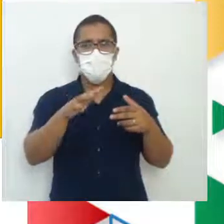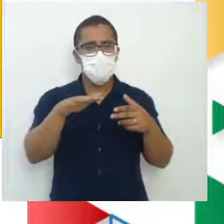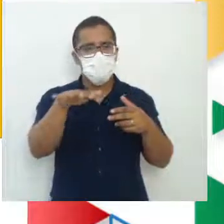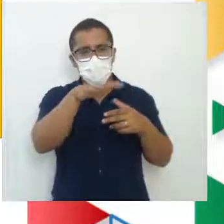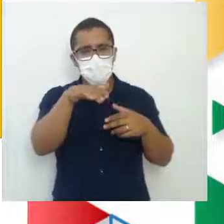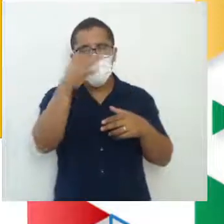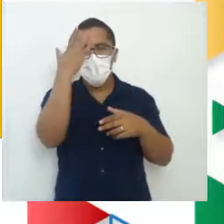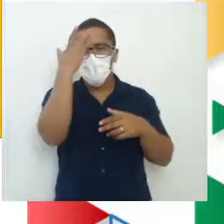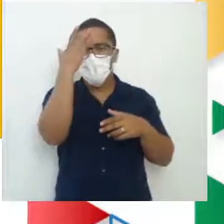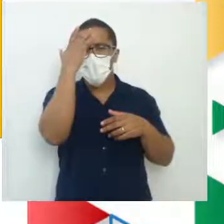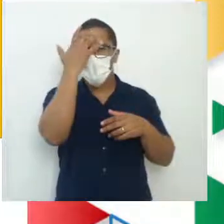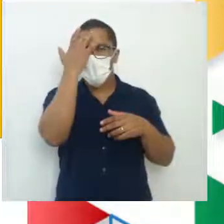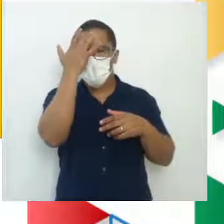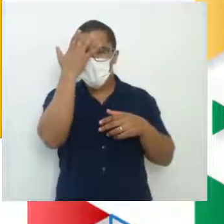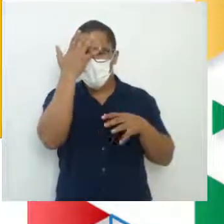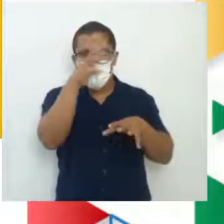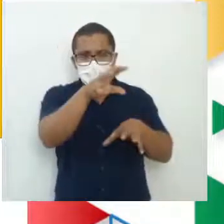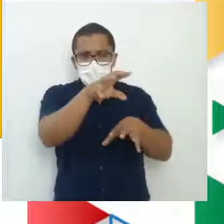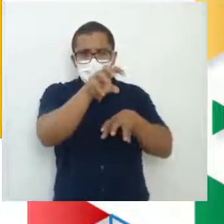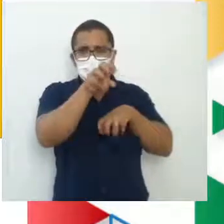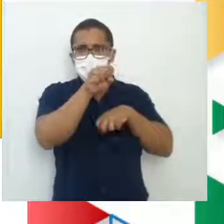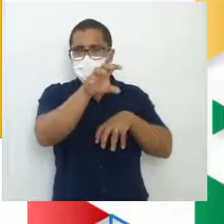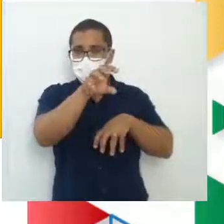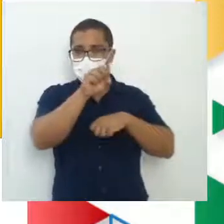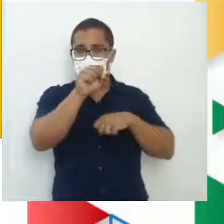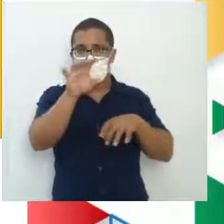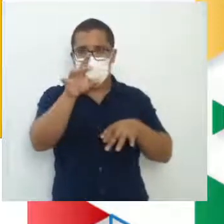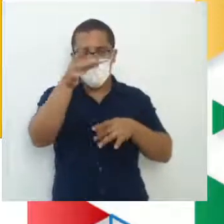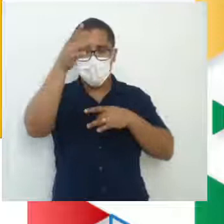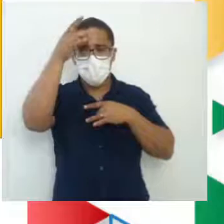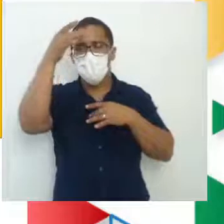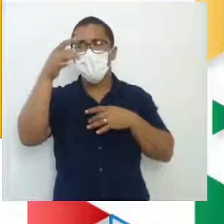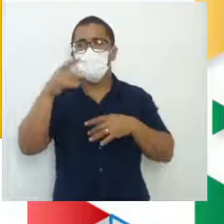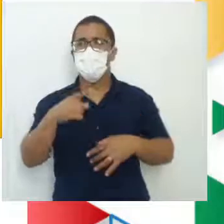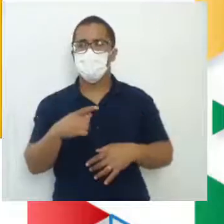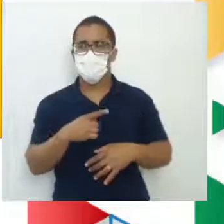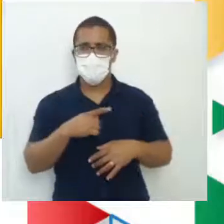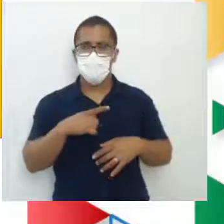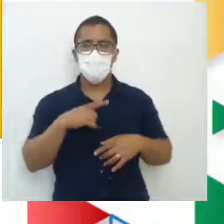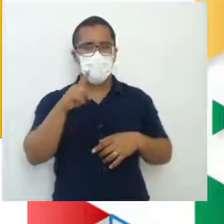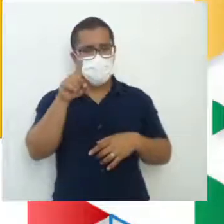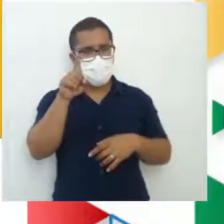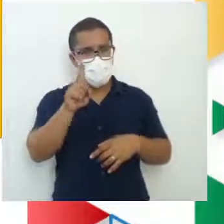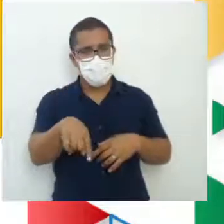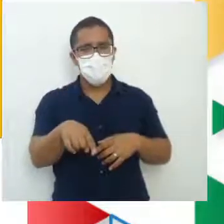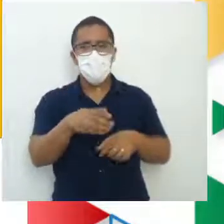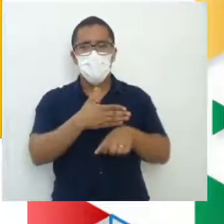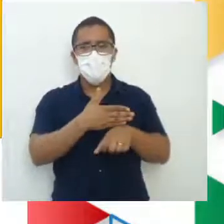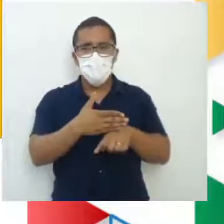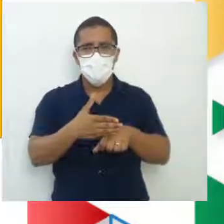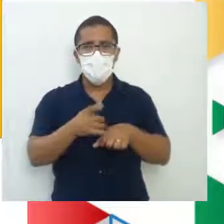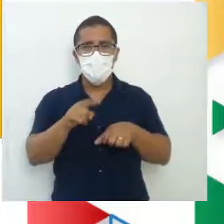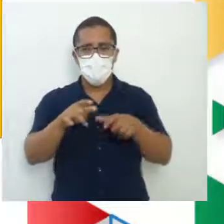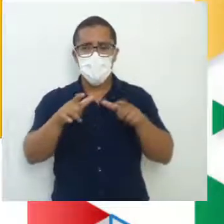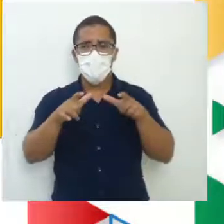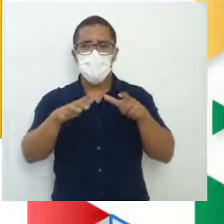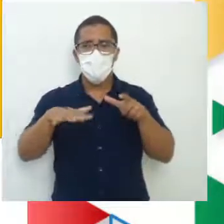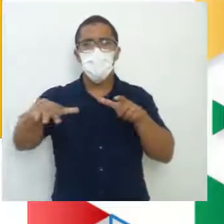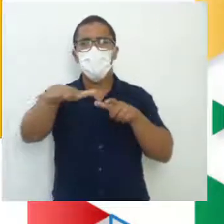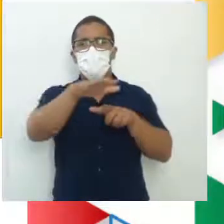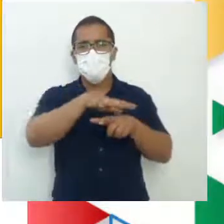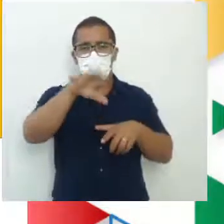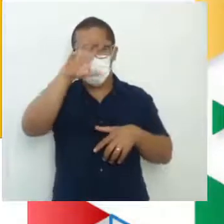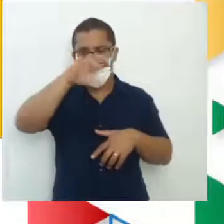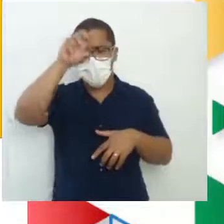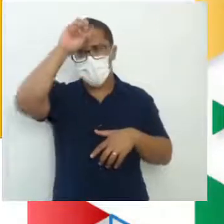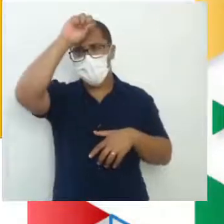do espaço e pelas correntes brancas do Oriente Maior. Então, a missão de reunir a questão da espiritualidade,